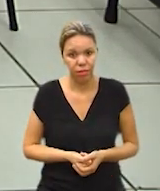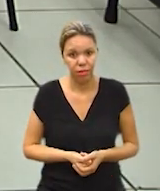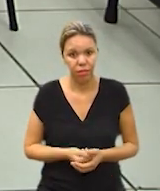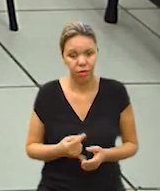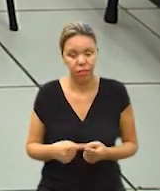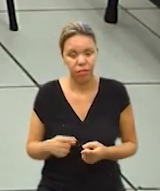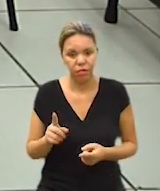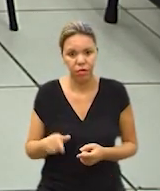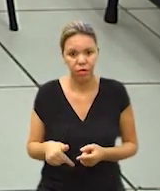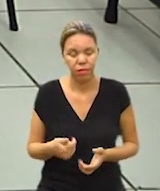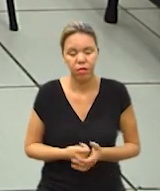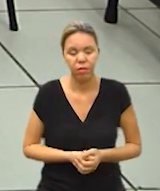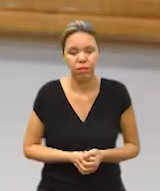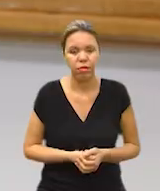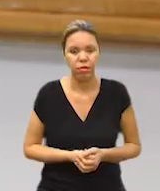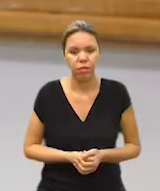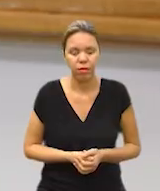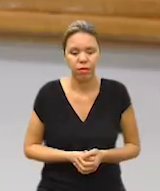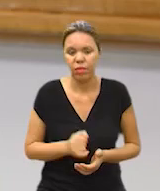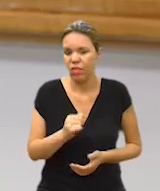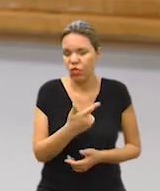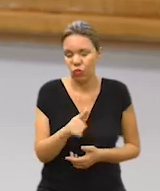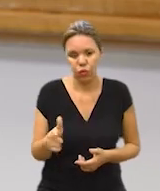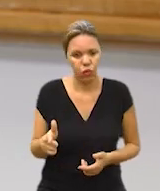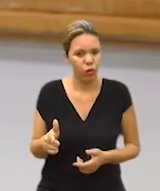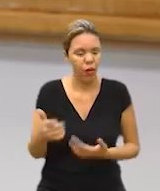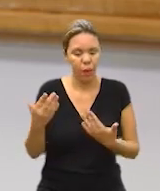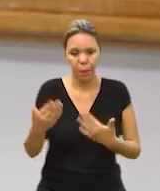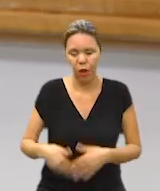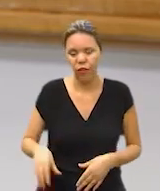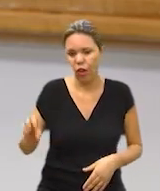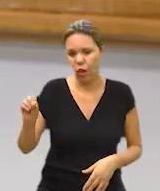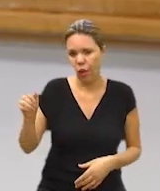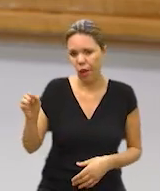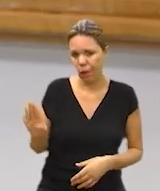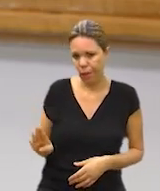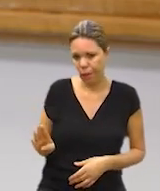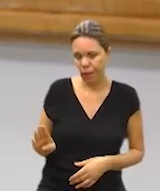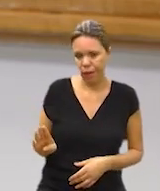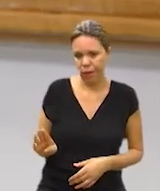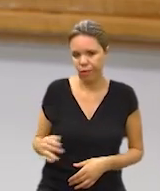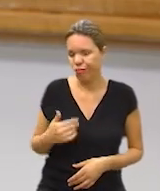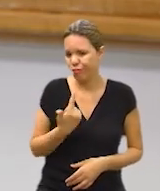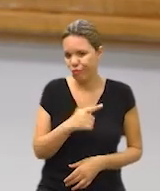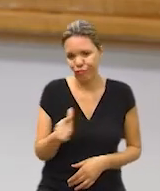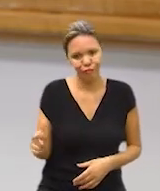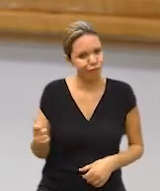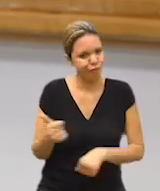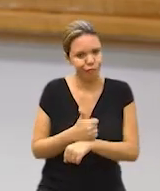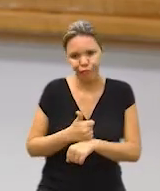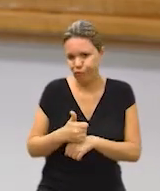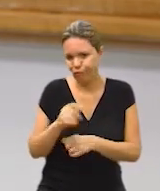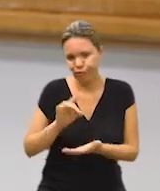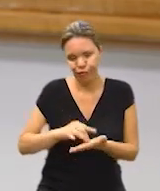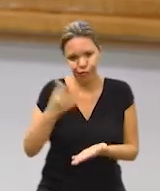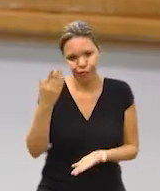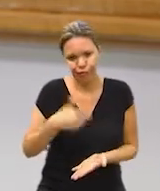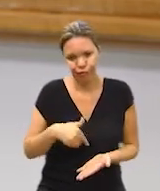Porque é isso, né? Sem a prova da ordem, não há uma profissão de fato,